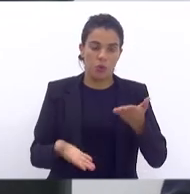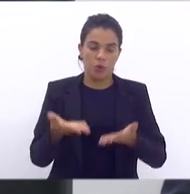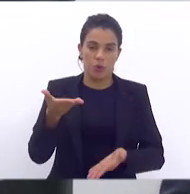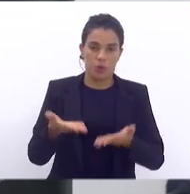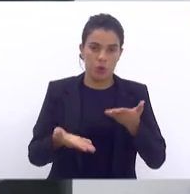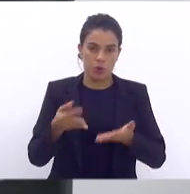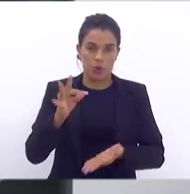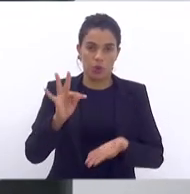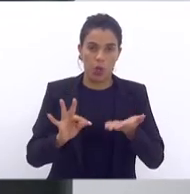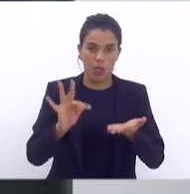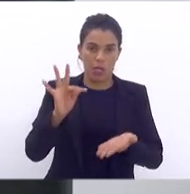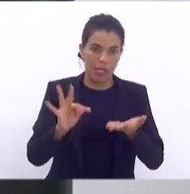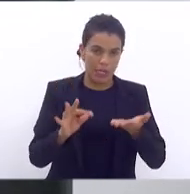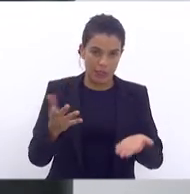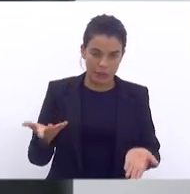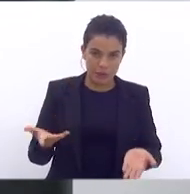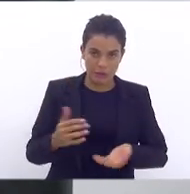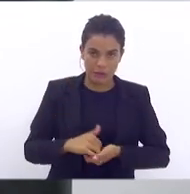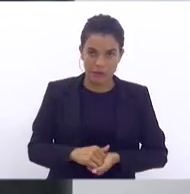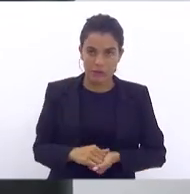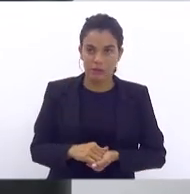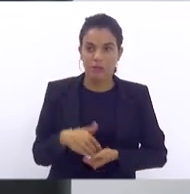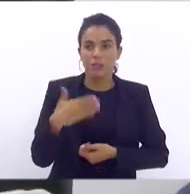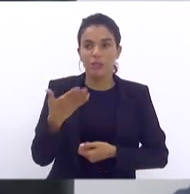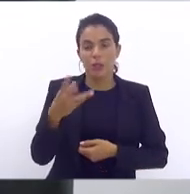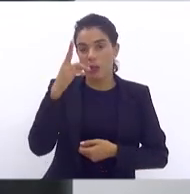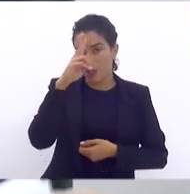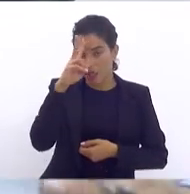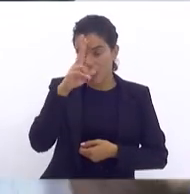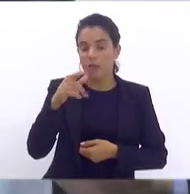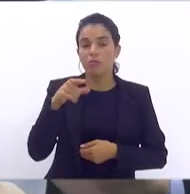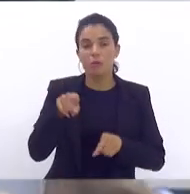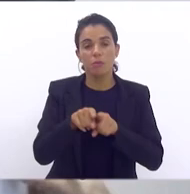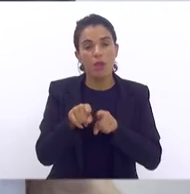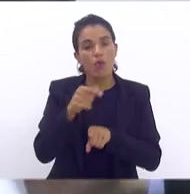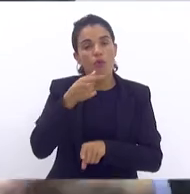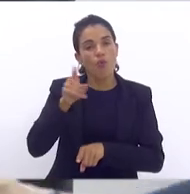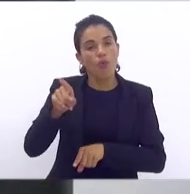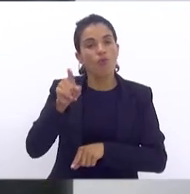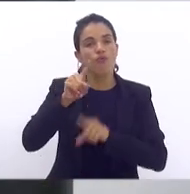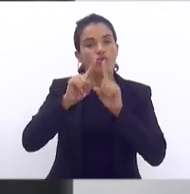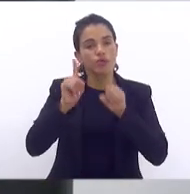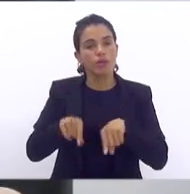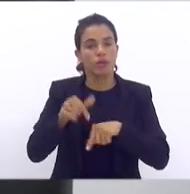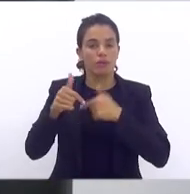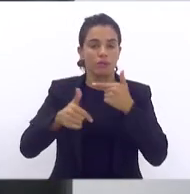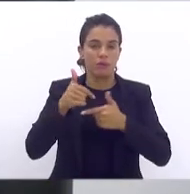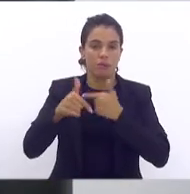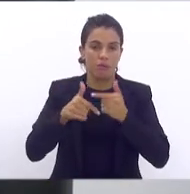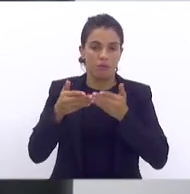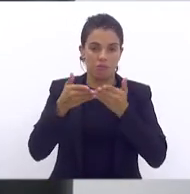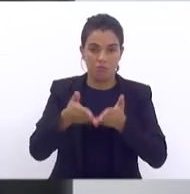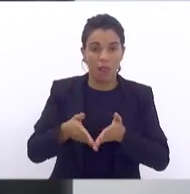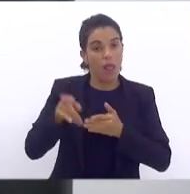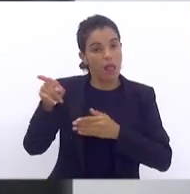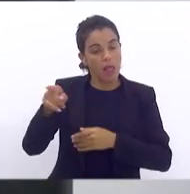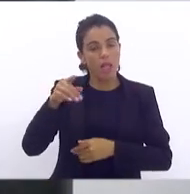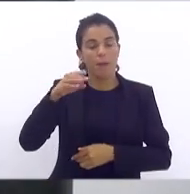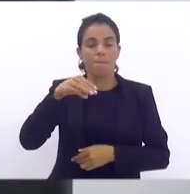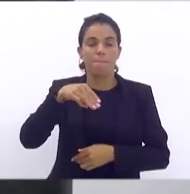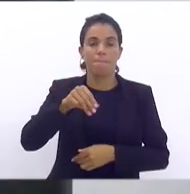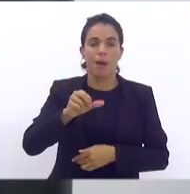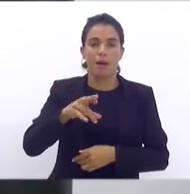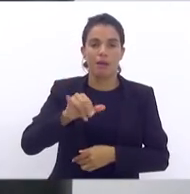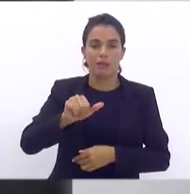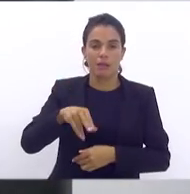Vou fazer a fala inicial, lembrando aqui do marinheiro que deu o seu depoimento. Marinheiro de máquinas de uma